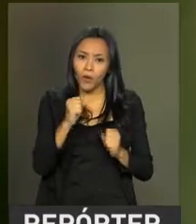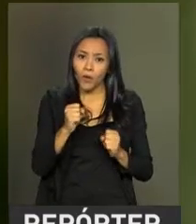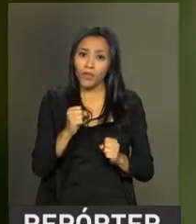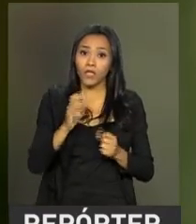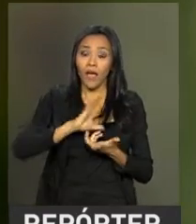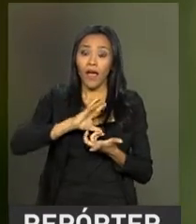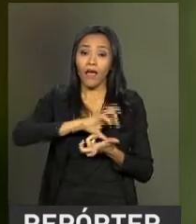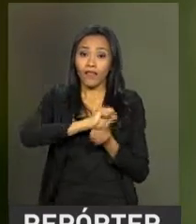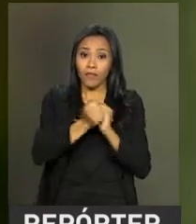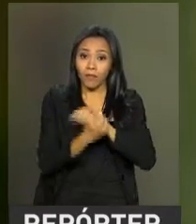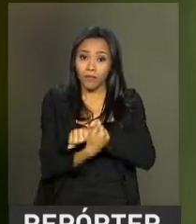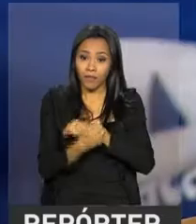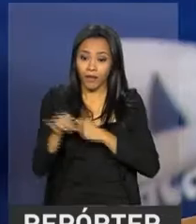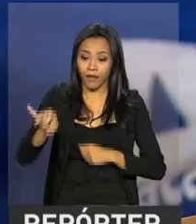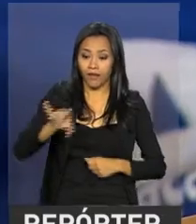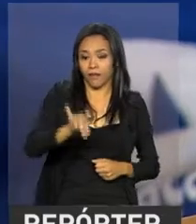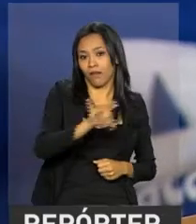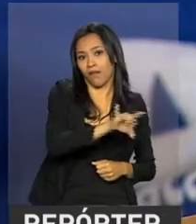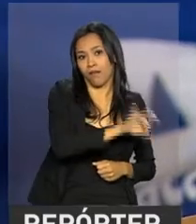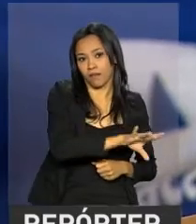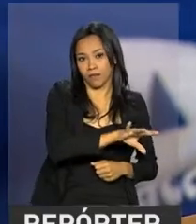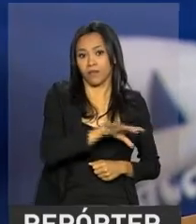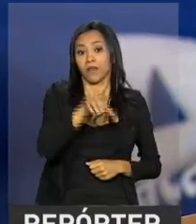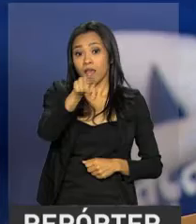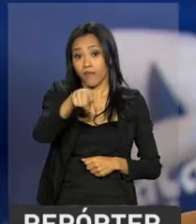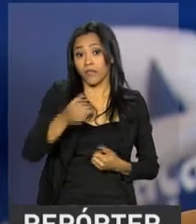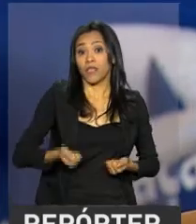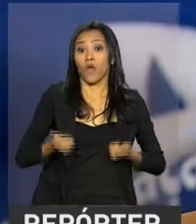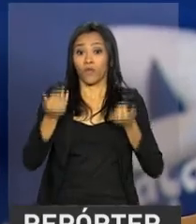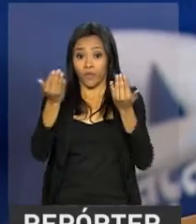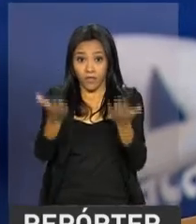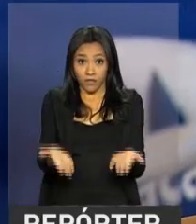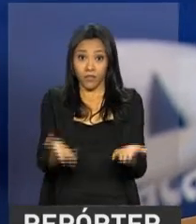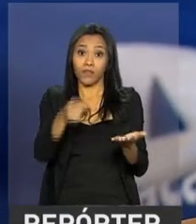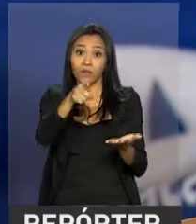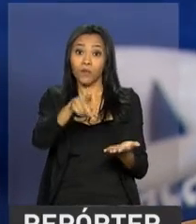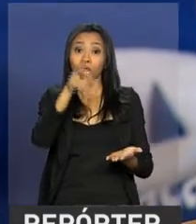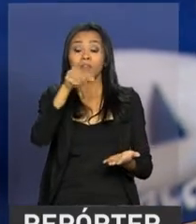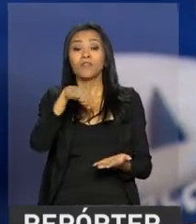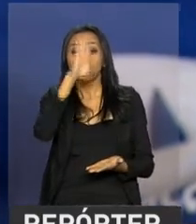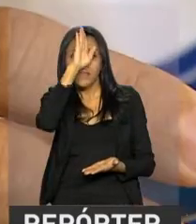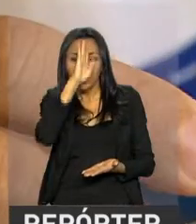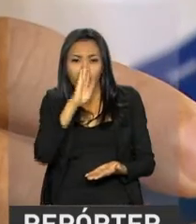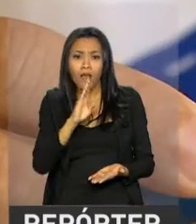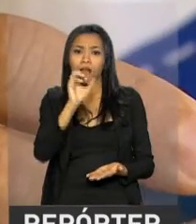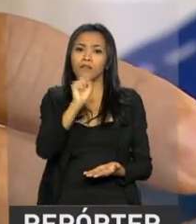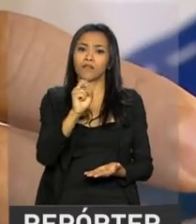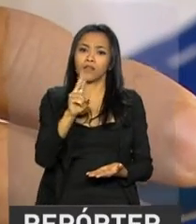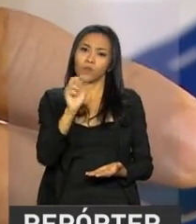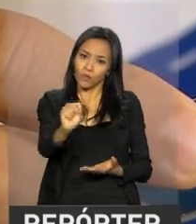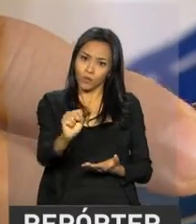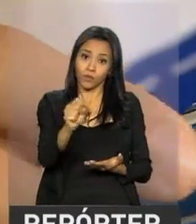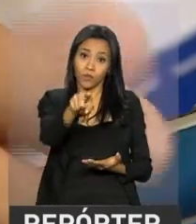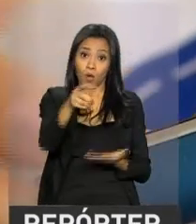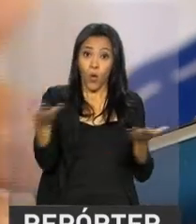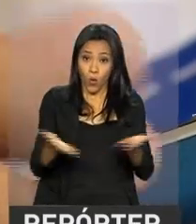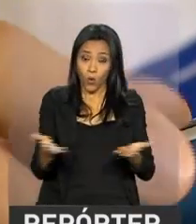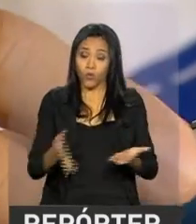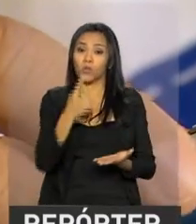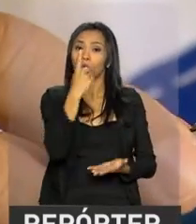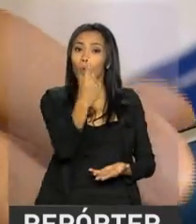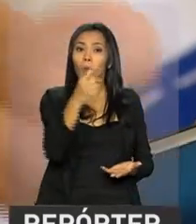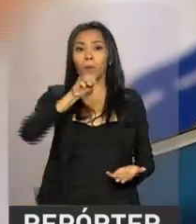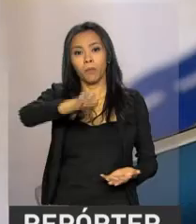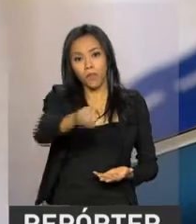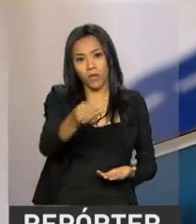adaptada para cada caso o medicamento será oferecido no sus a partir do ano que vem hoje cerca de um milhão de